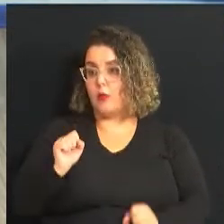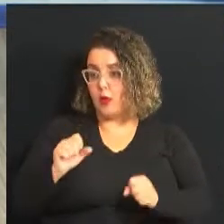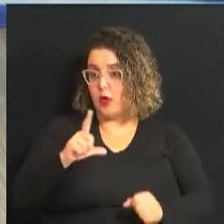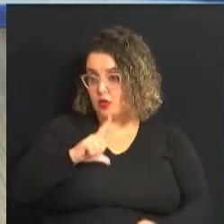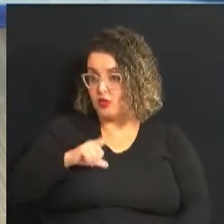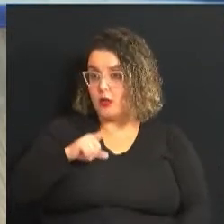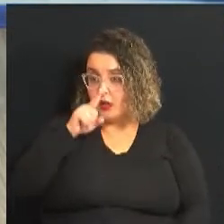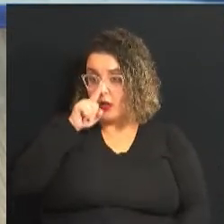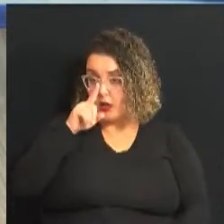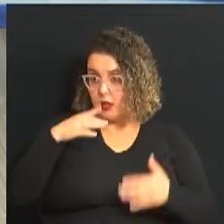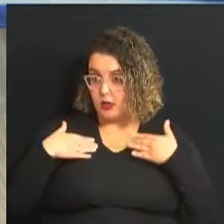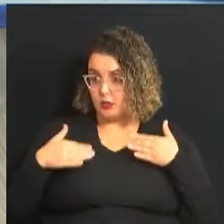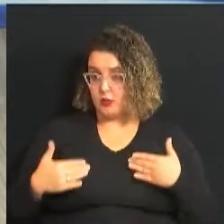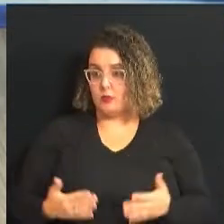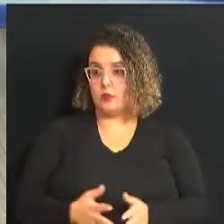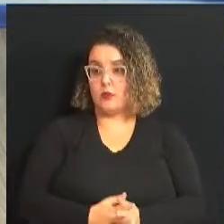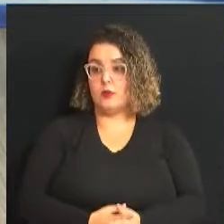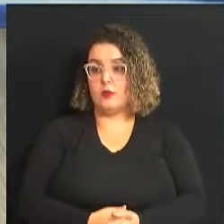para o corpo?